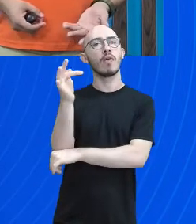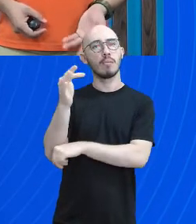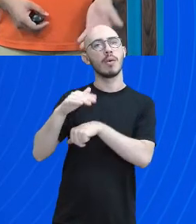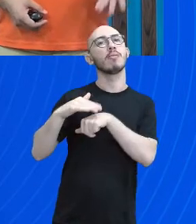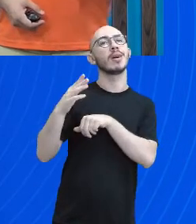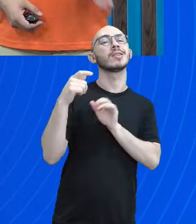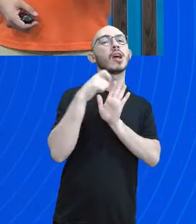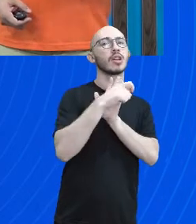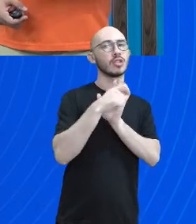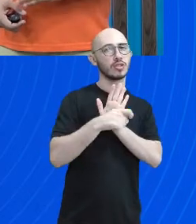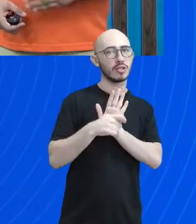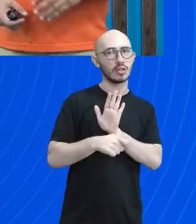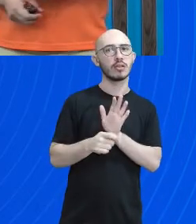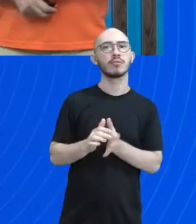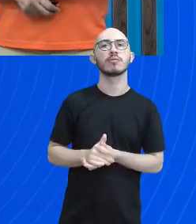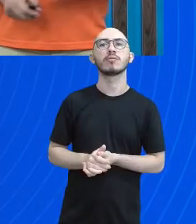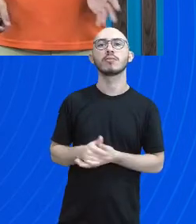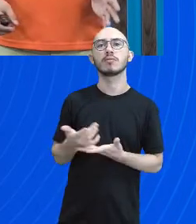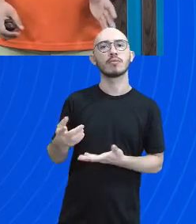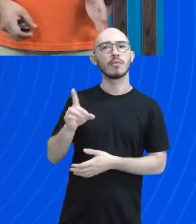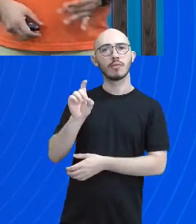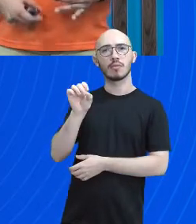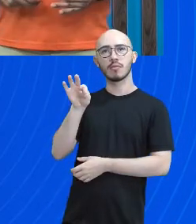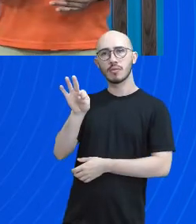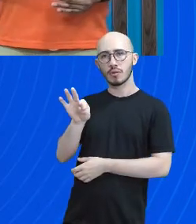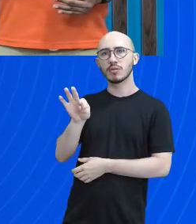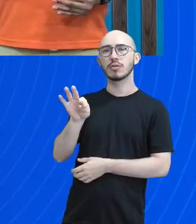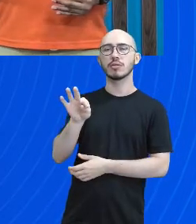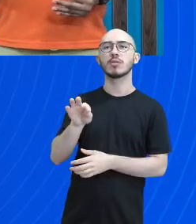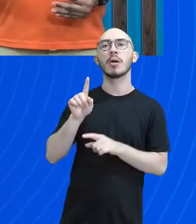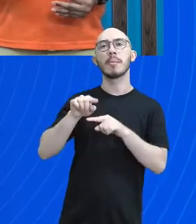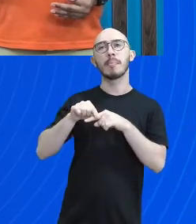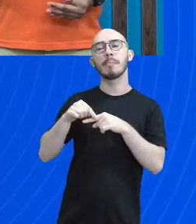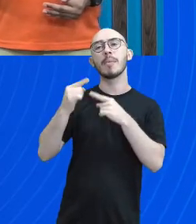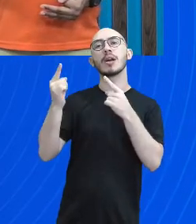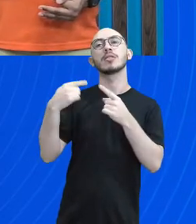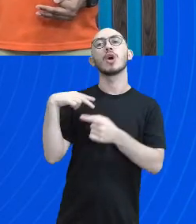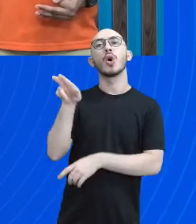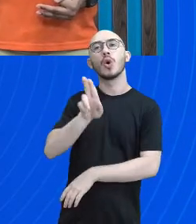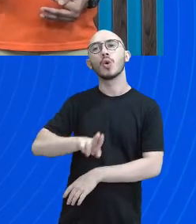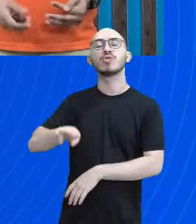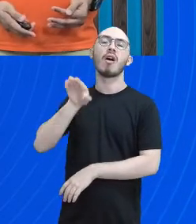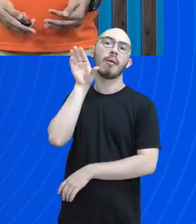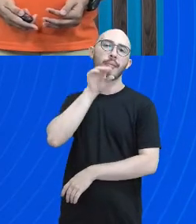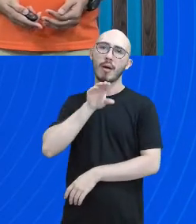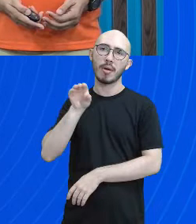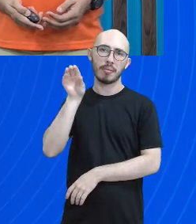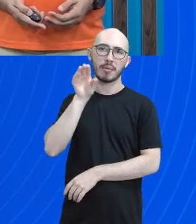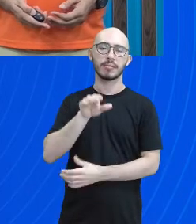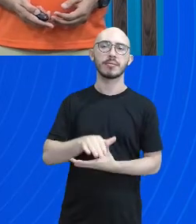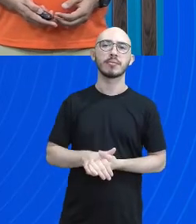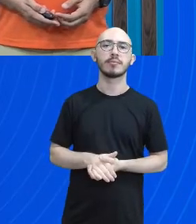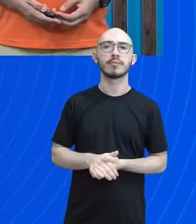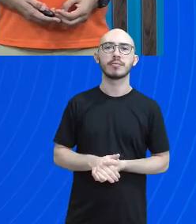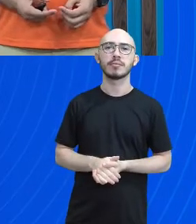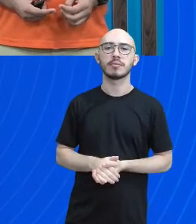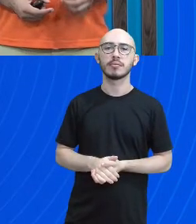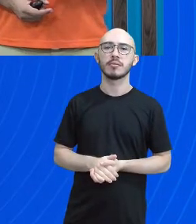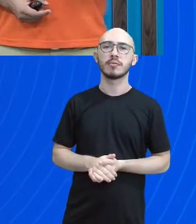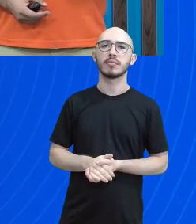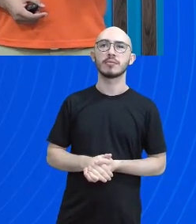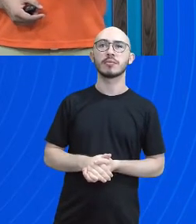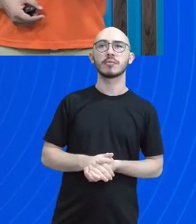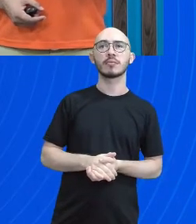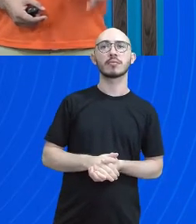por escrito. Don't open, mesmíssima coisa, mais comum na forma de falar, né? Forma oral. Então, veja aí,